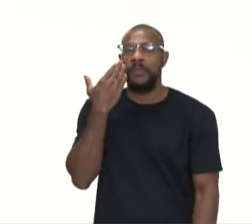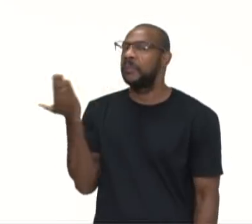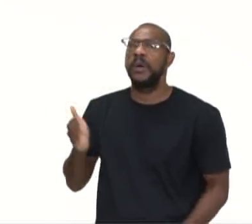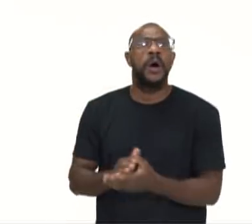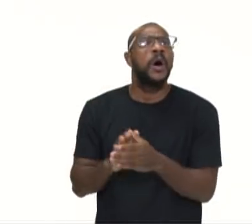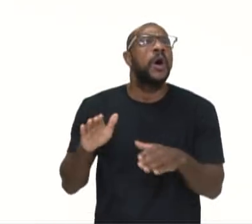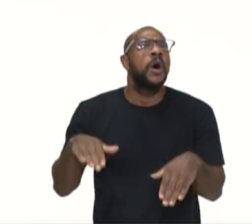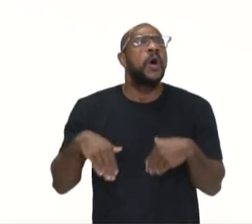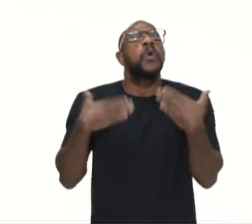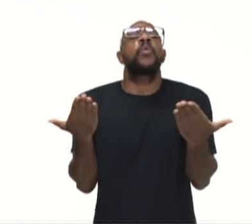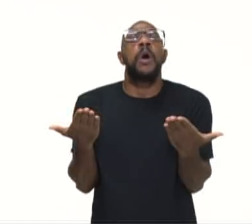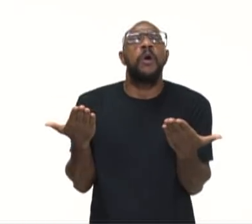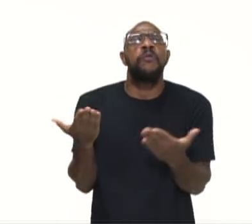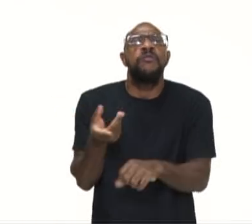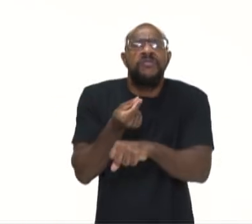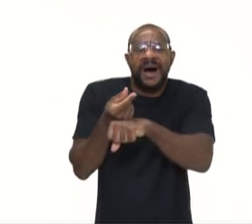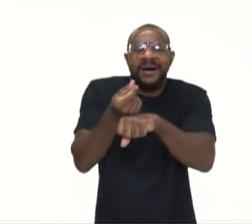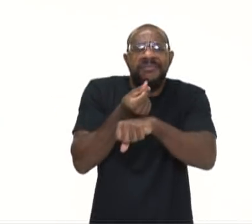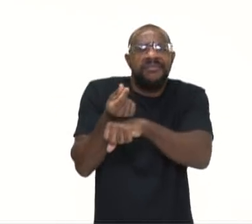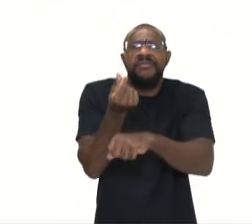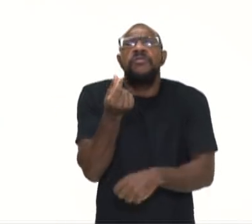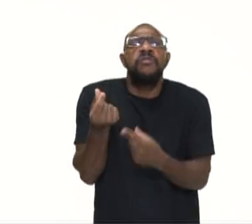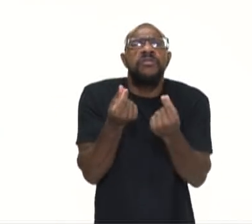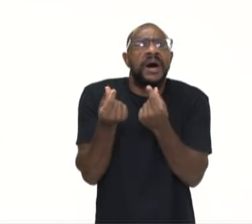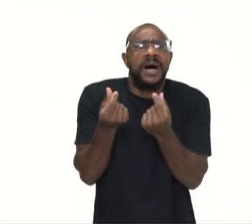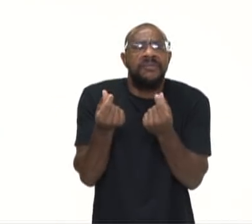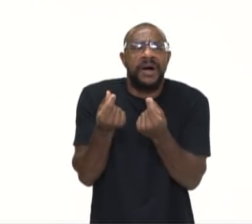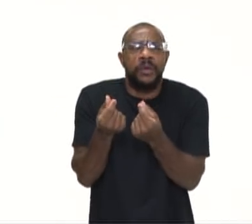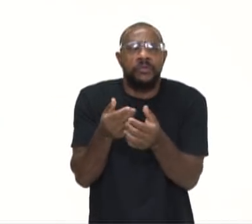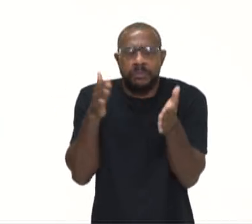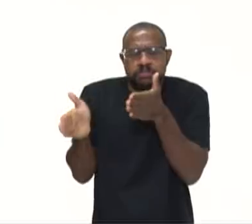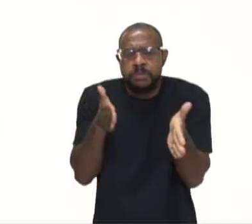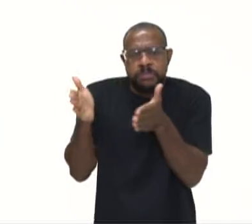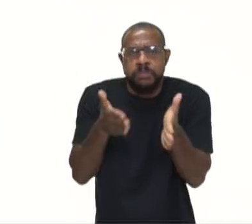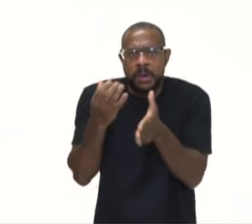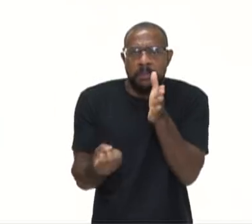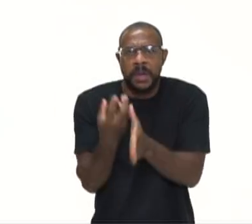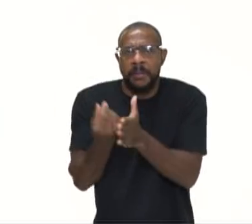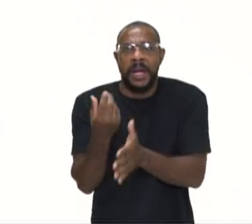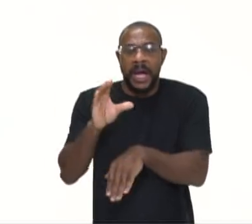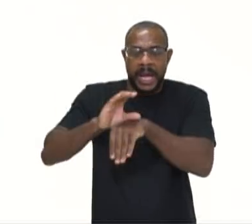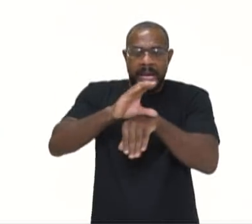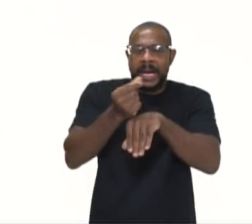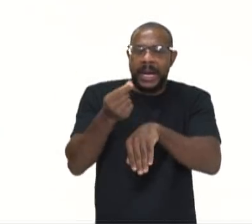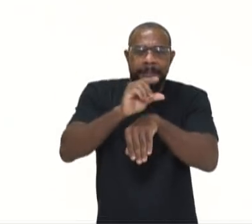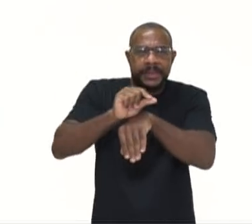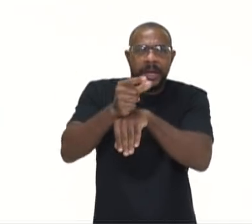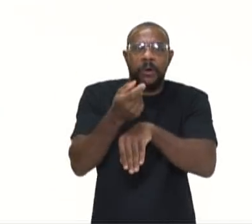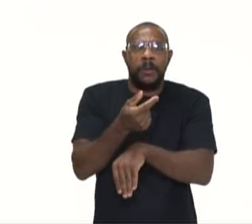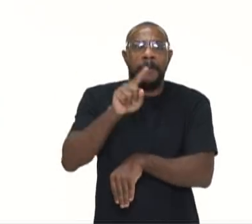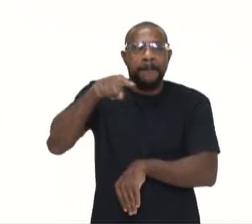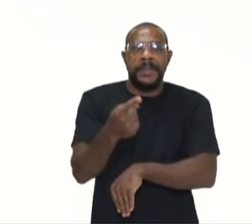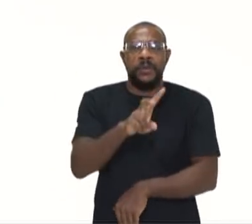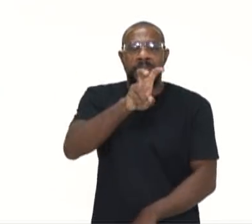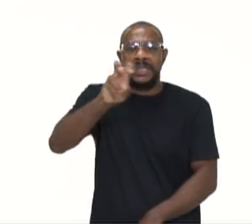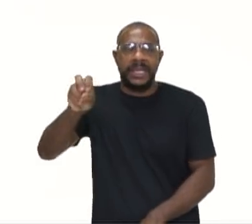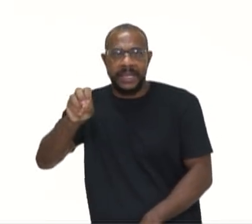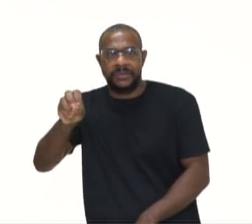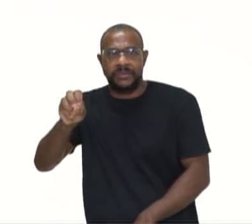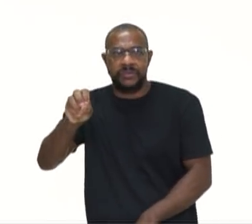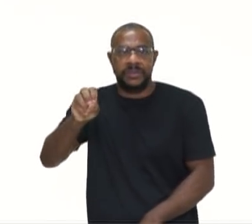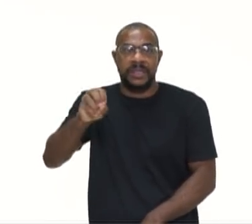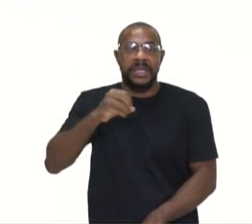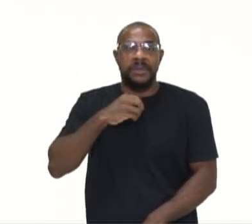valor do montante produzido por um capital de R$ 1.500 aplicado num regime de